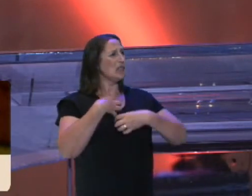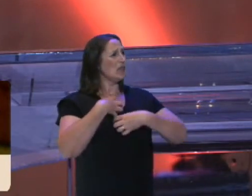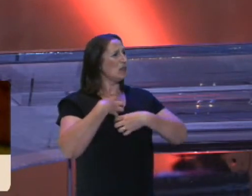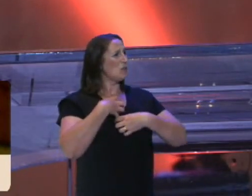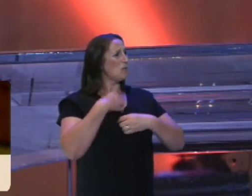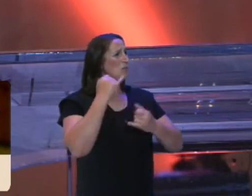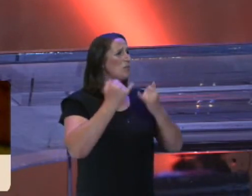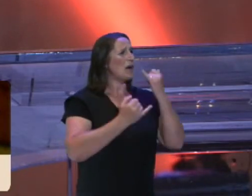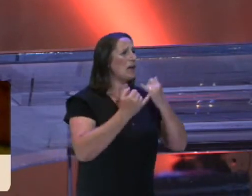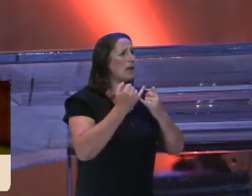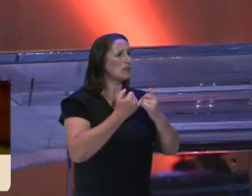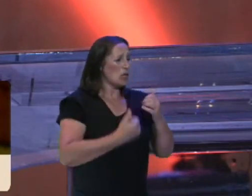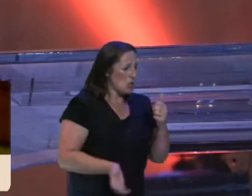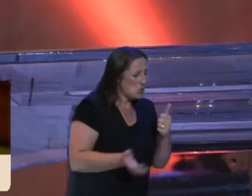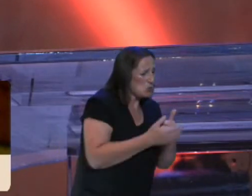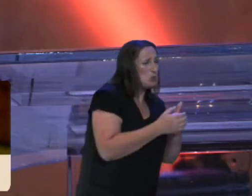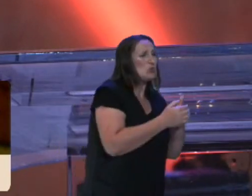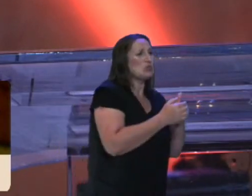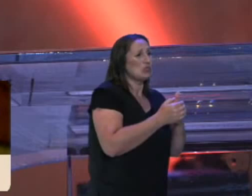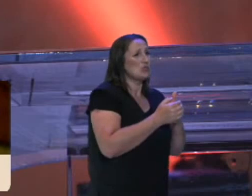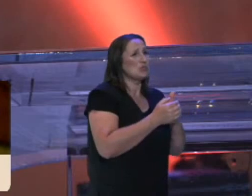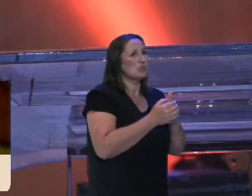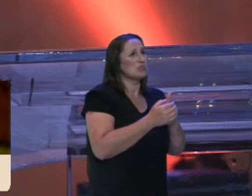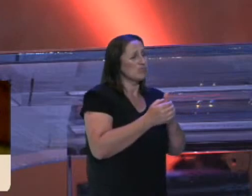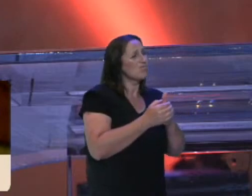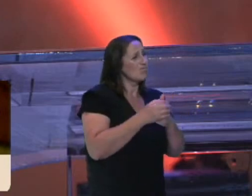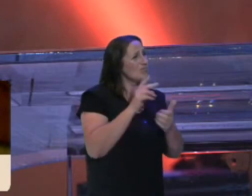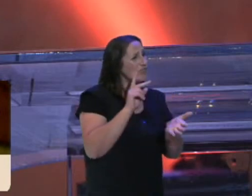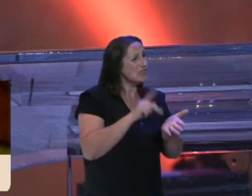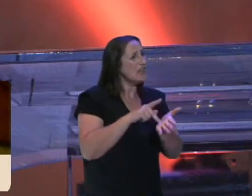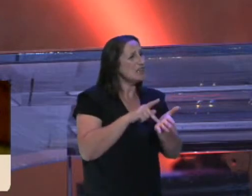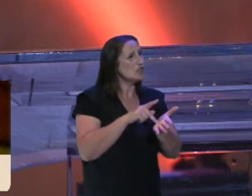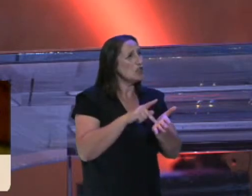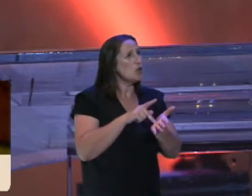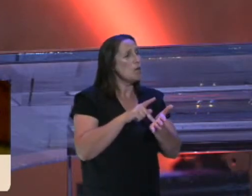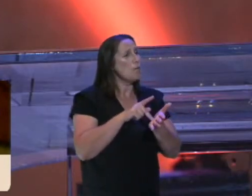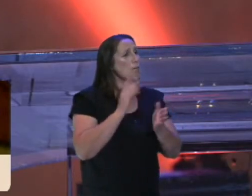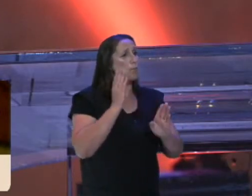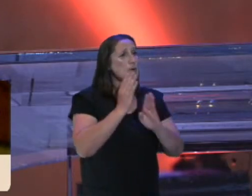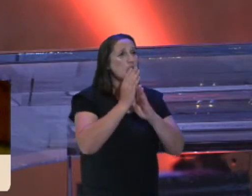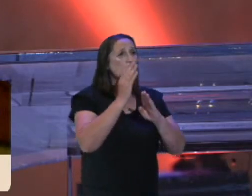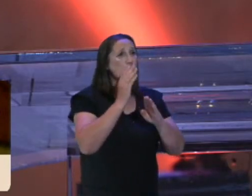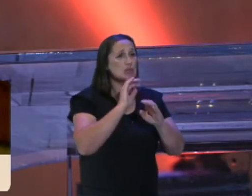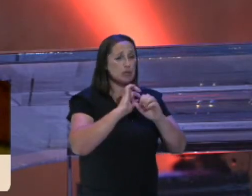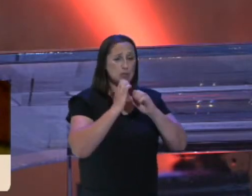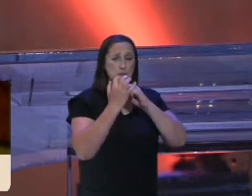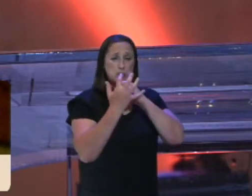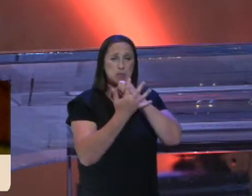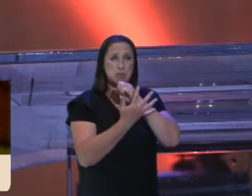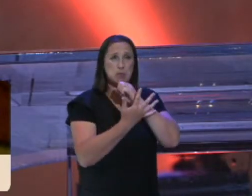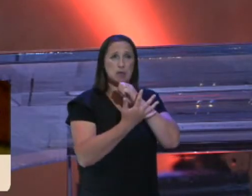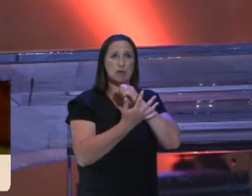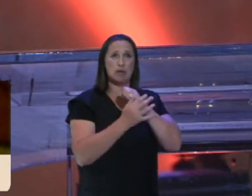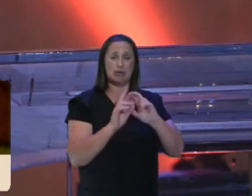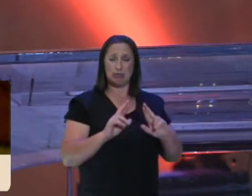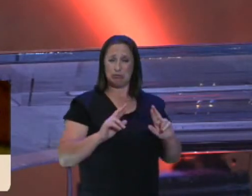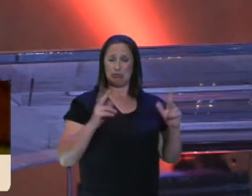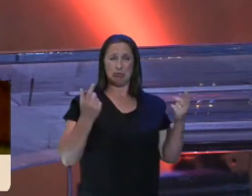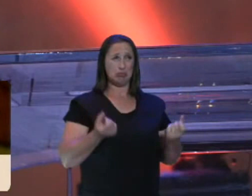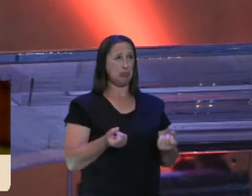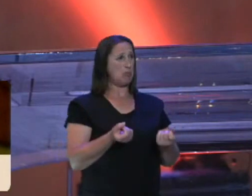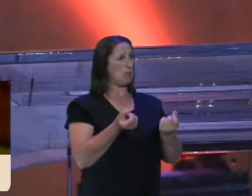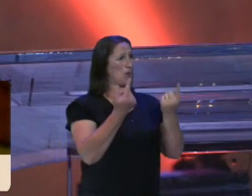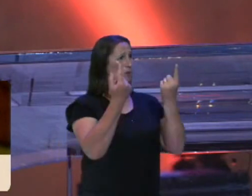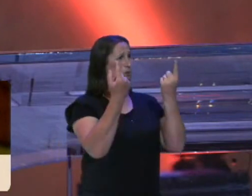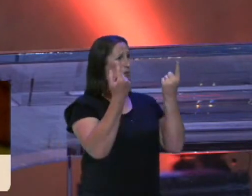caverna, fala a verdade, né? Porque foi um ano tão estranho em tantas